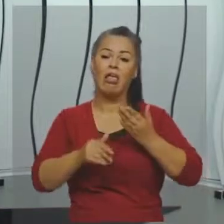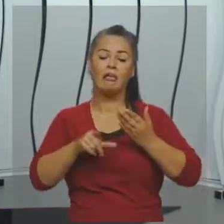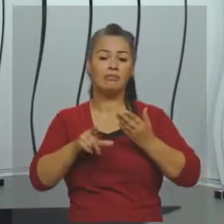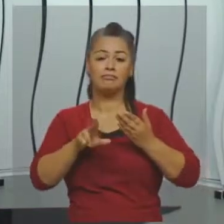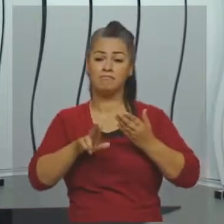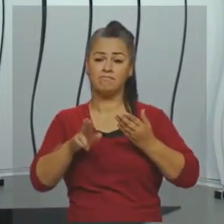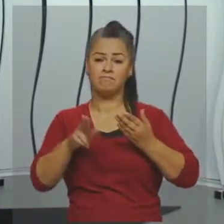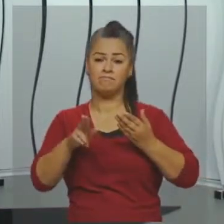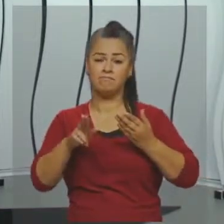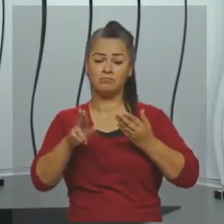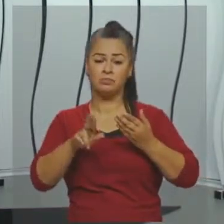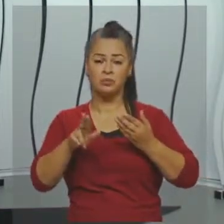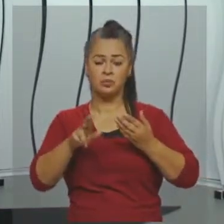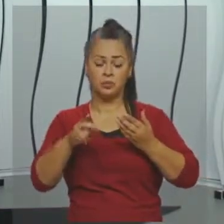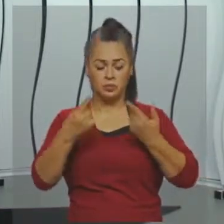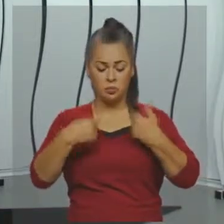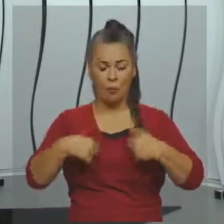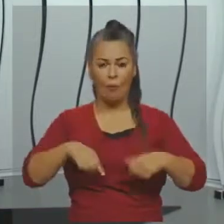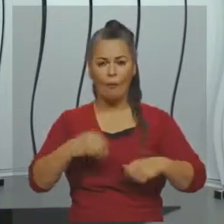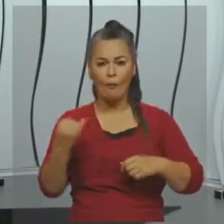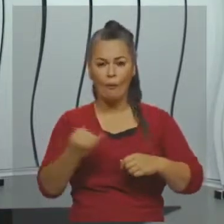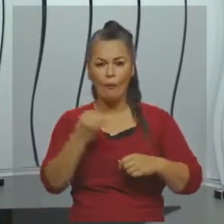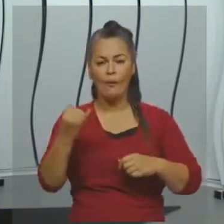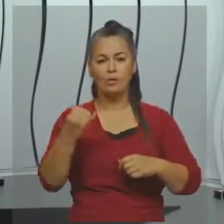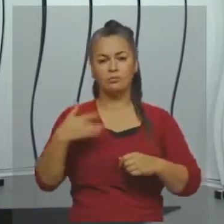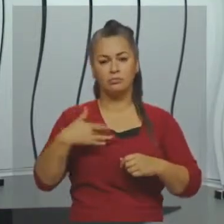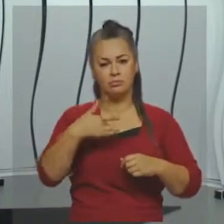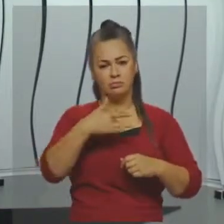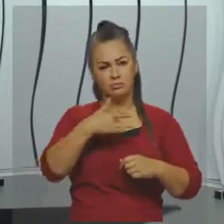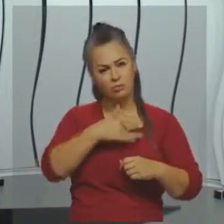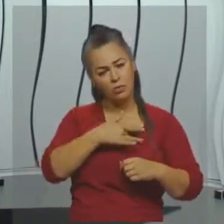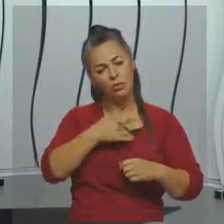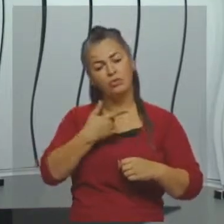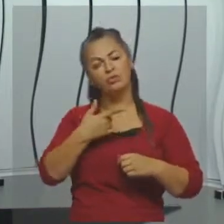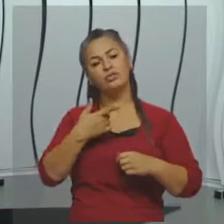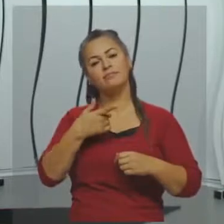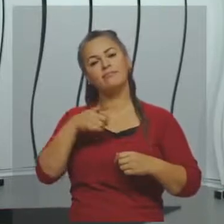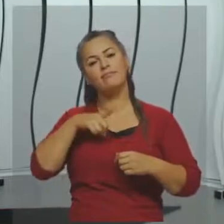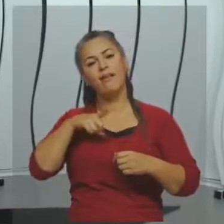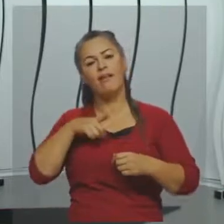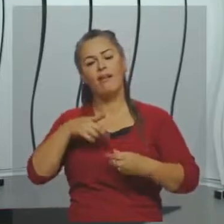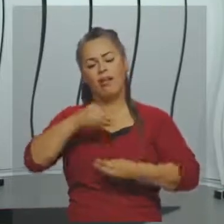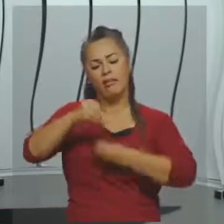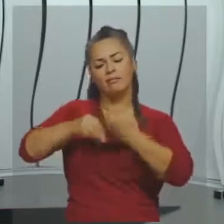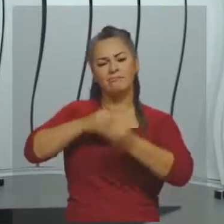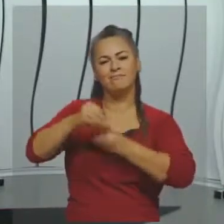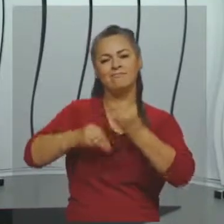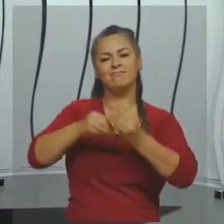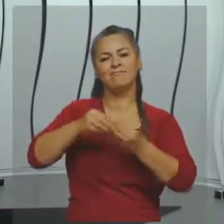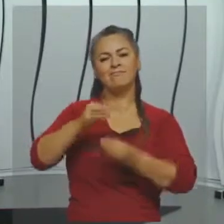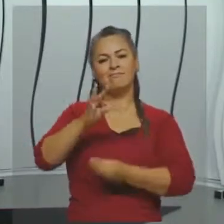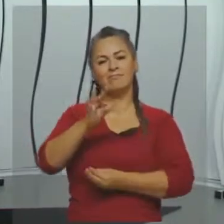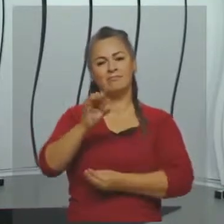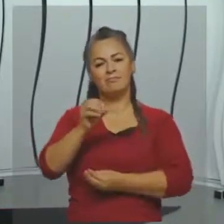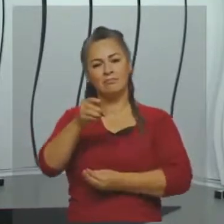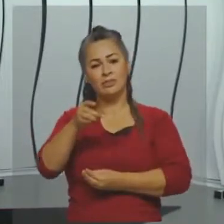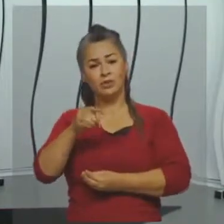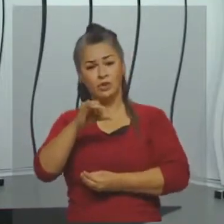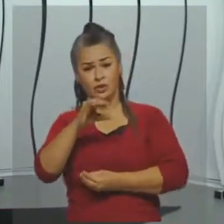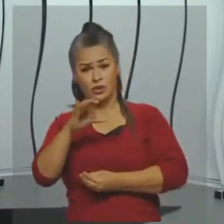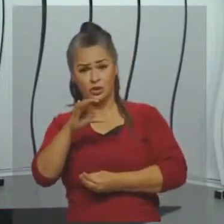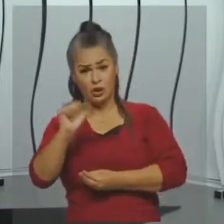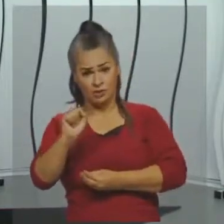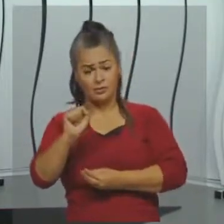serviu. E muitas vezes o que nós temos como produto são substâncias tóxicas, substâncias que, se não forem eliminadas do nosso